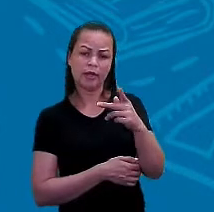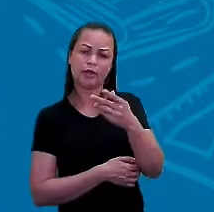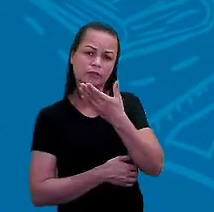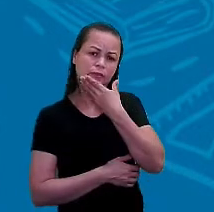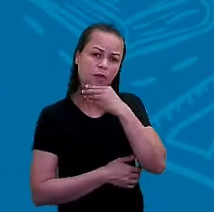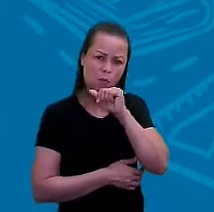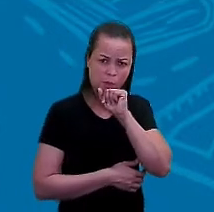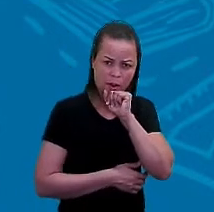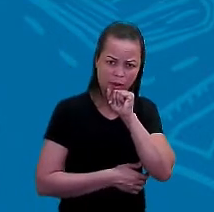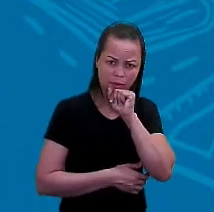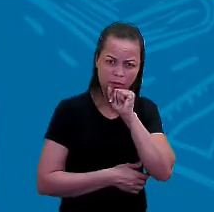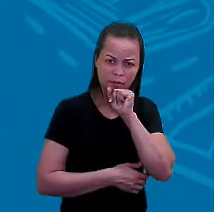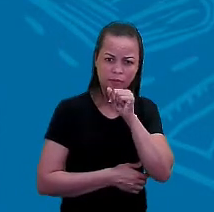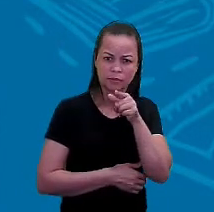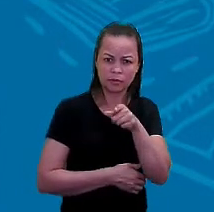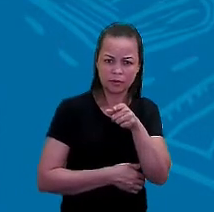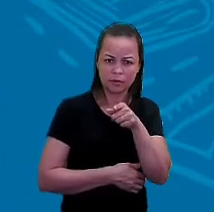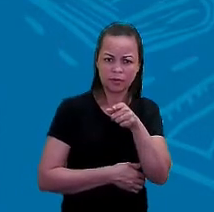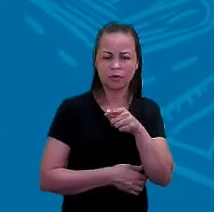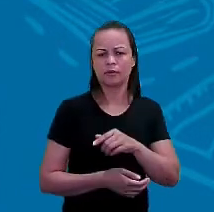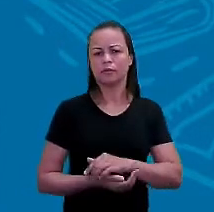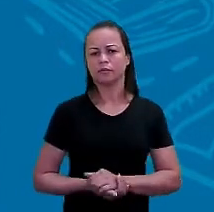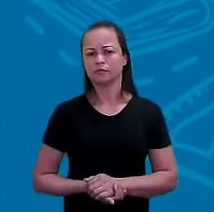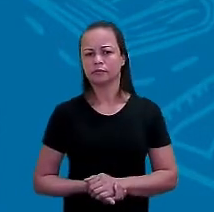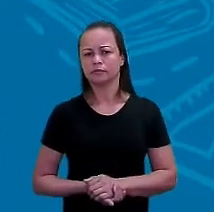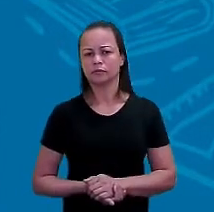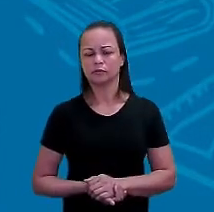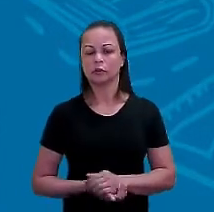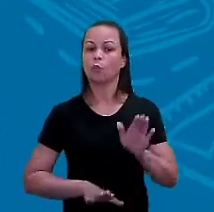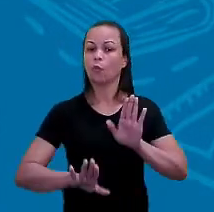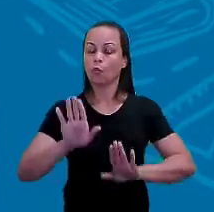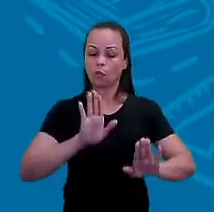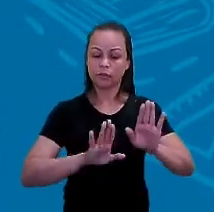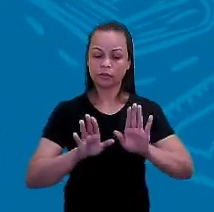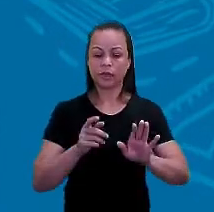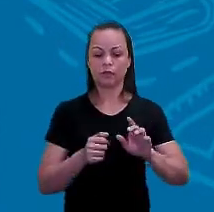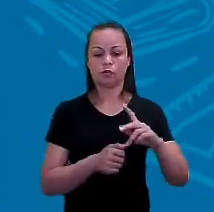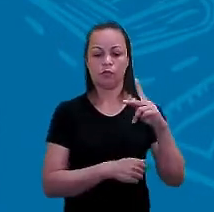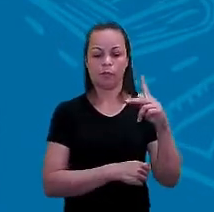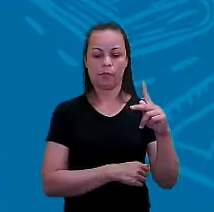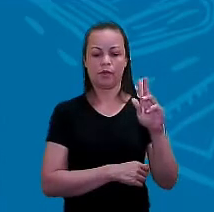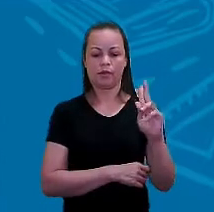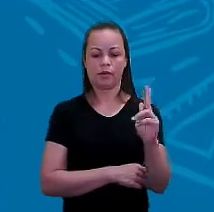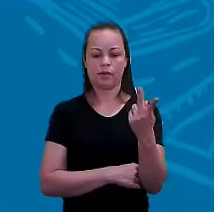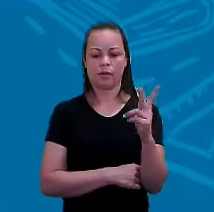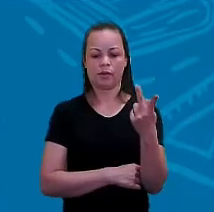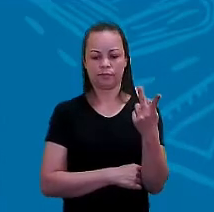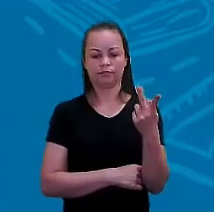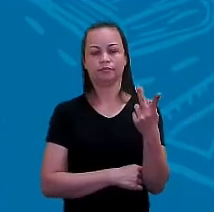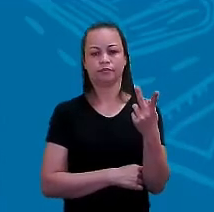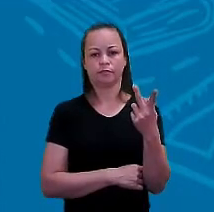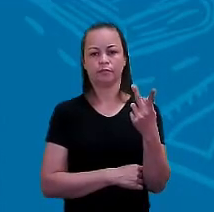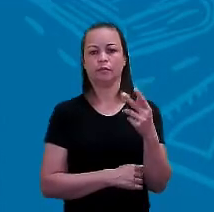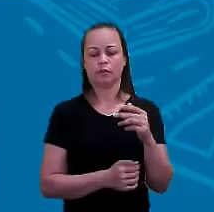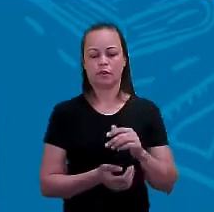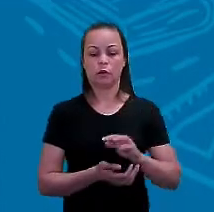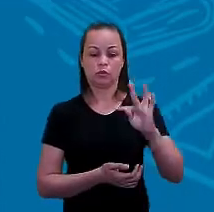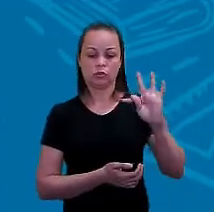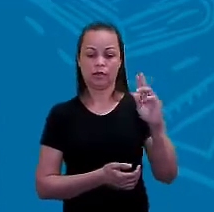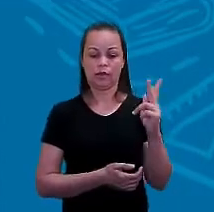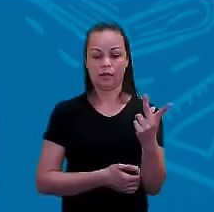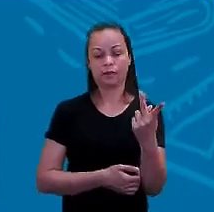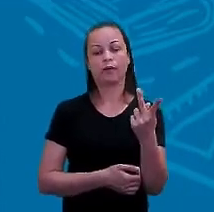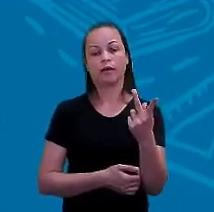Is he your father? Ele é o seu pai. Cuidado com esse TH, tá? Tem aí um reality show